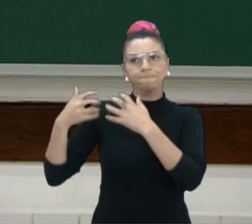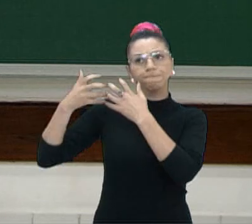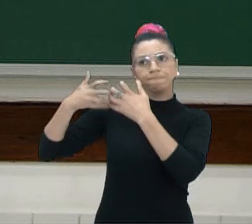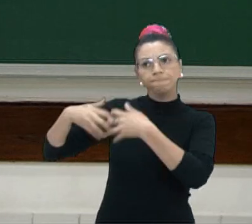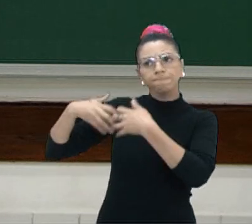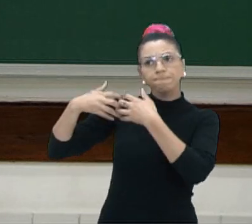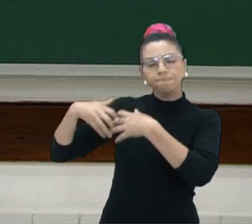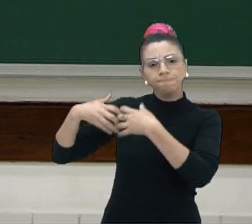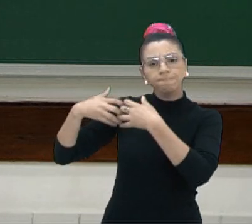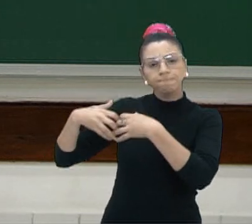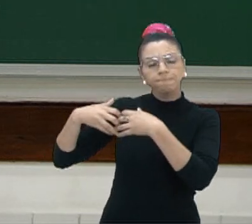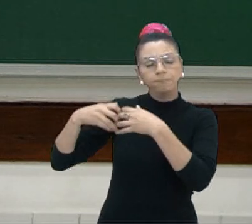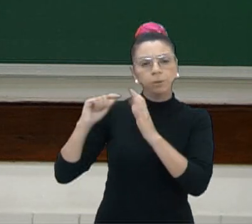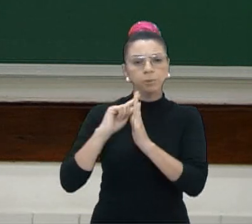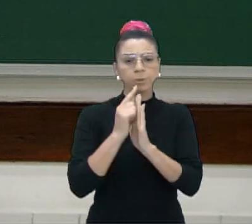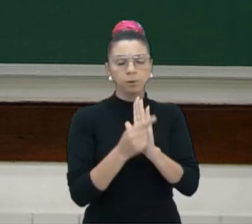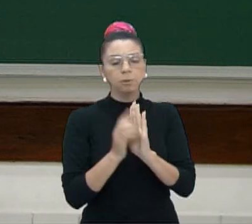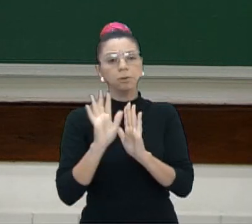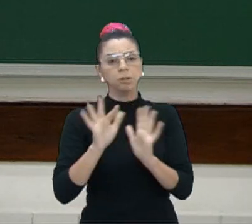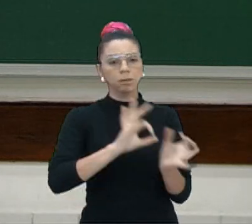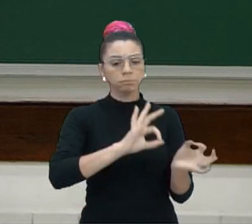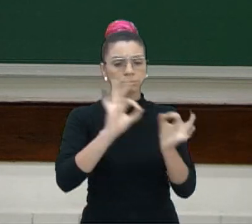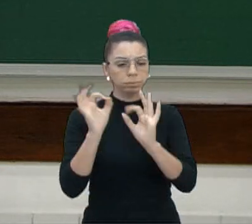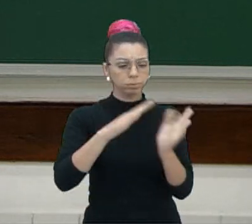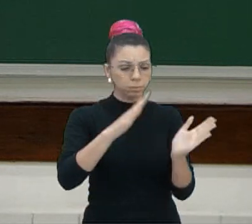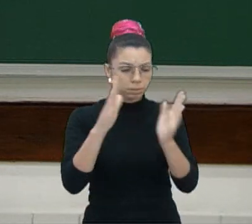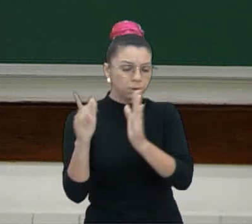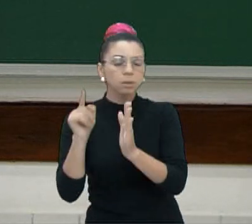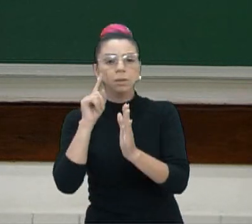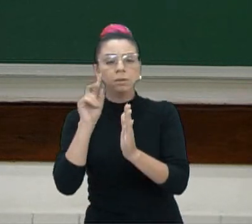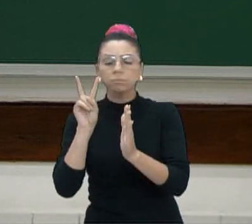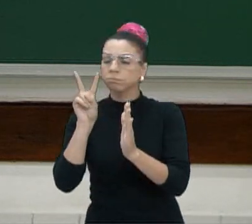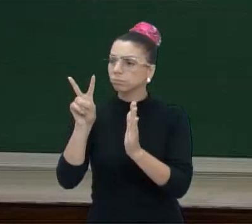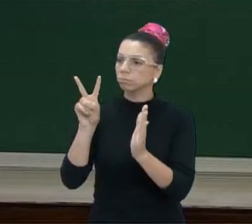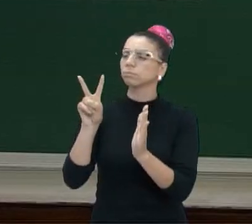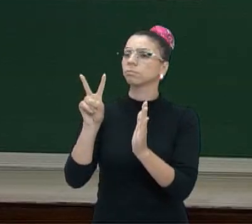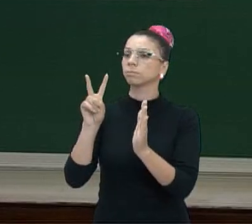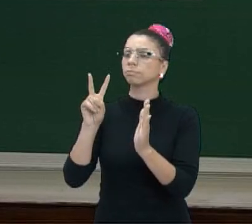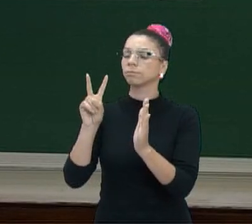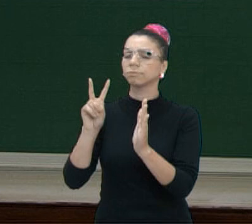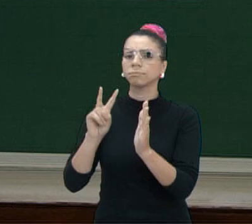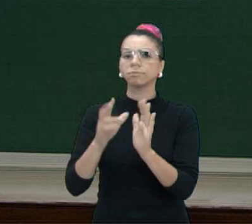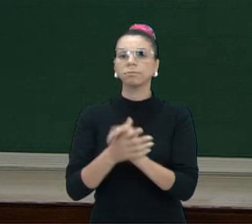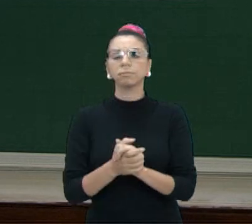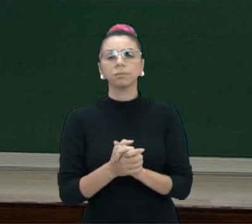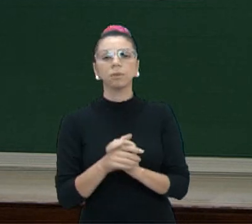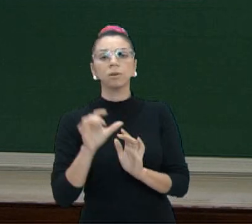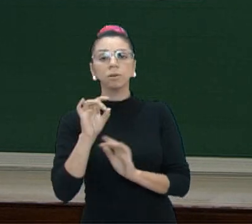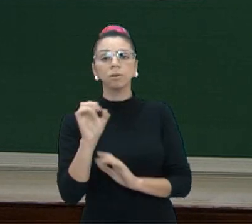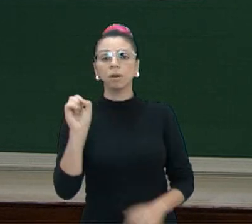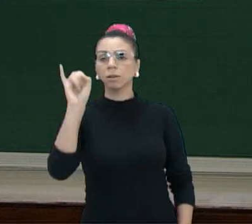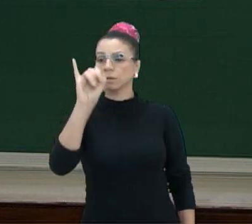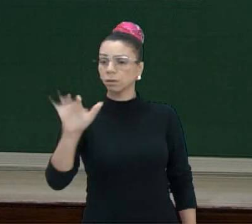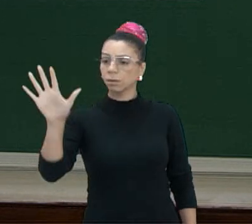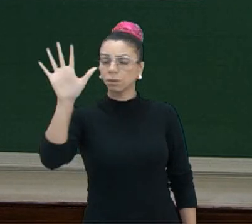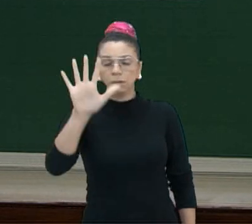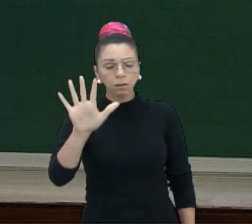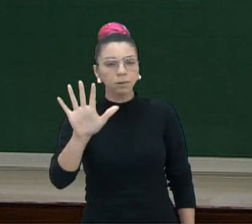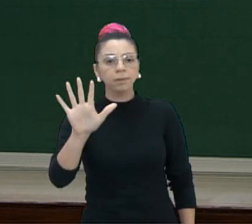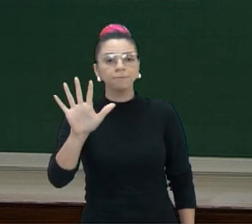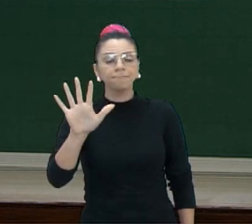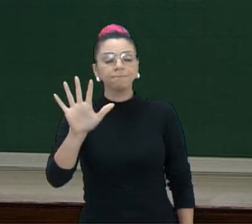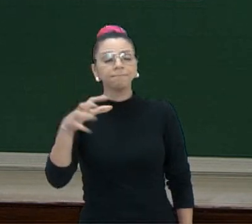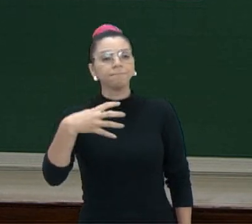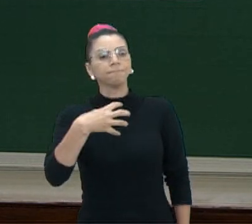se você já assistiu alguma coisa, já viu alguma coisa que você tem ali somente as imagens, mas que aquilo contava